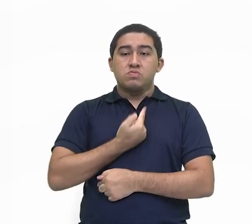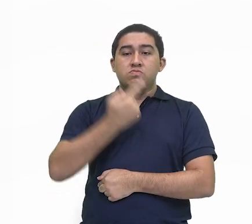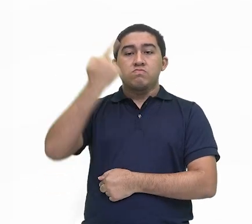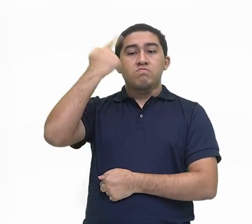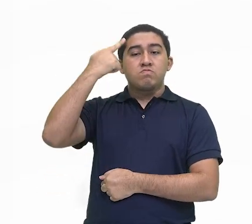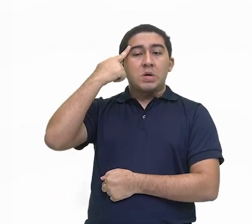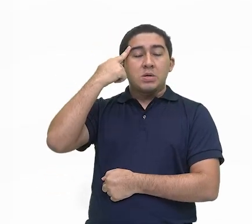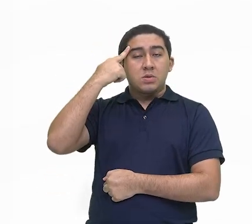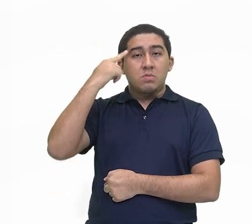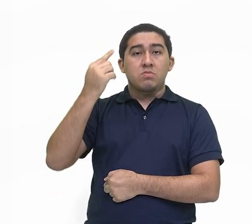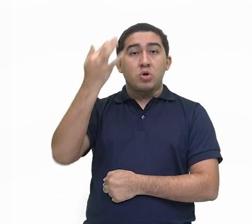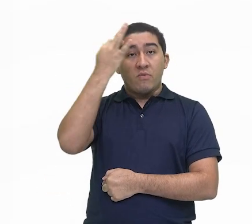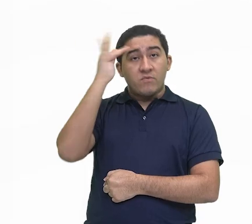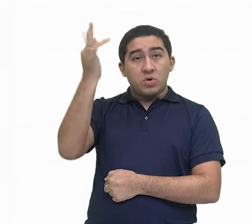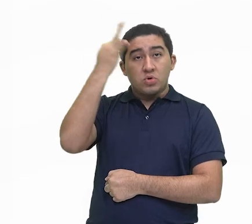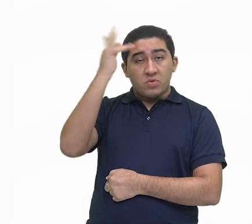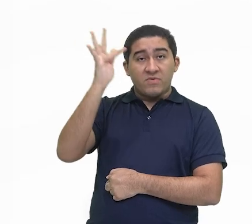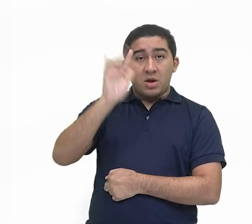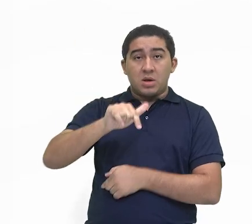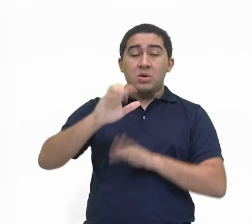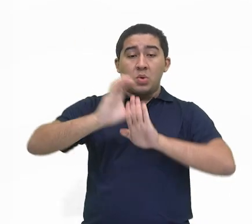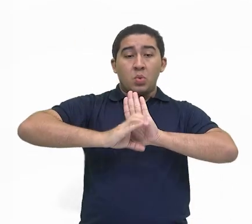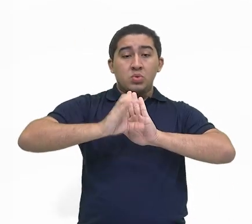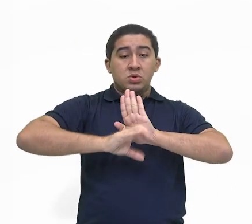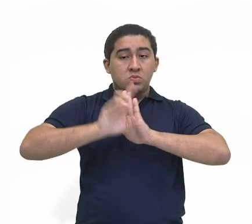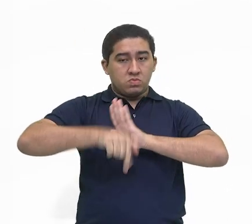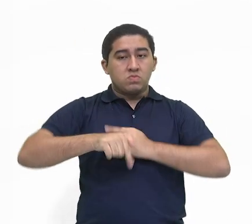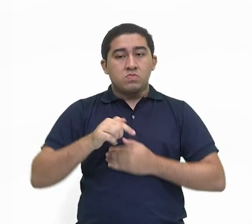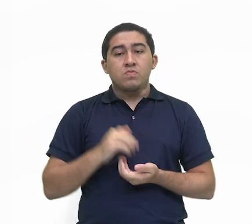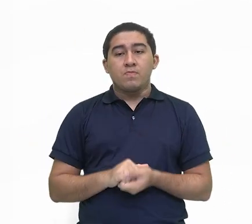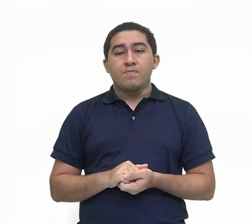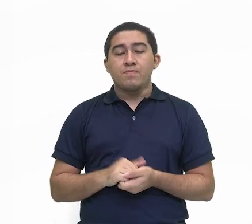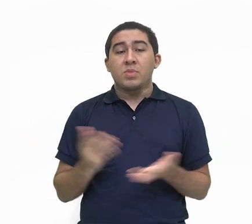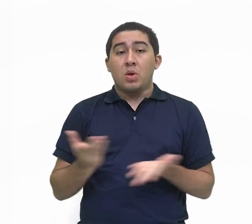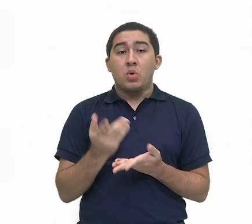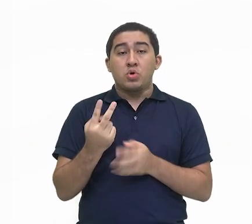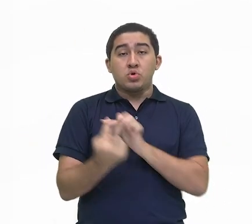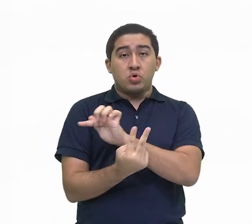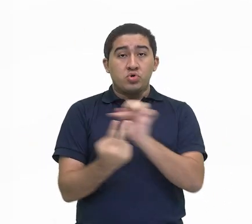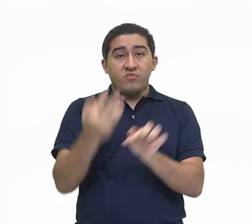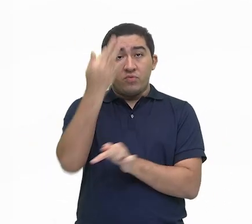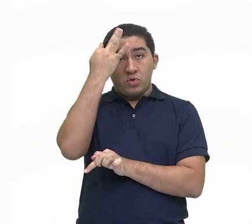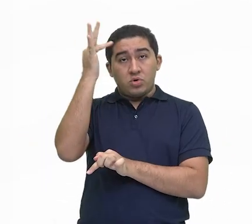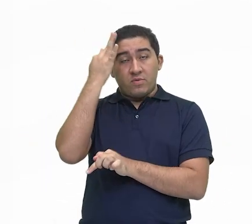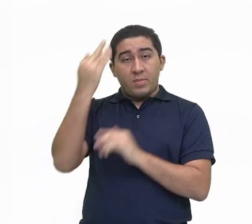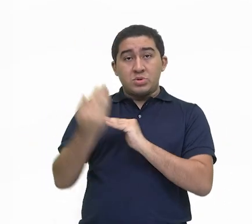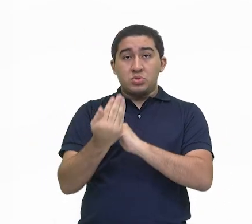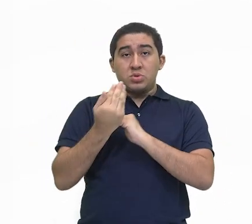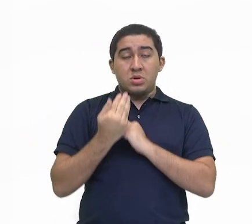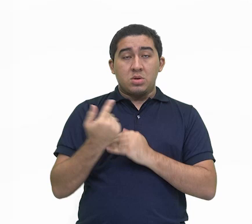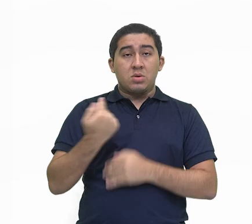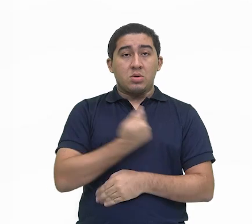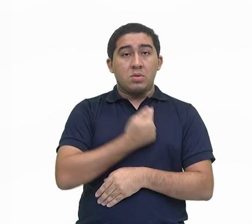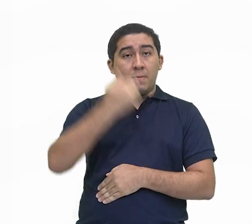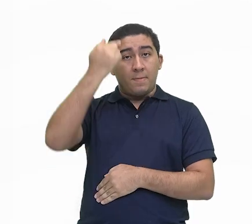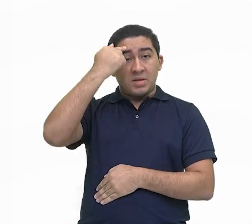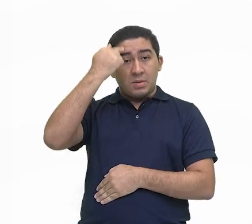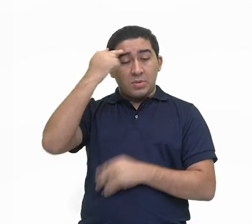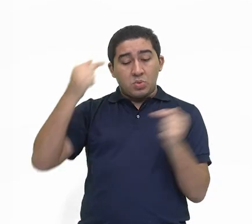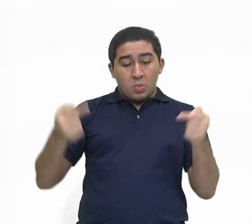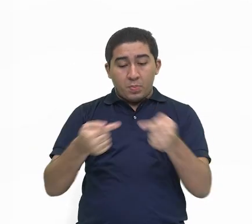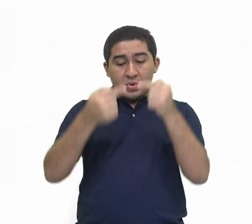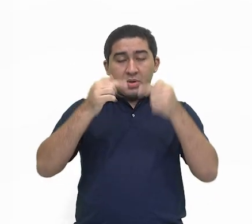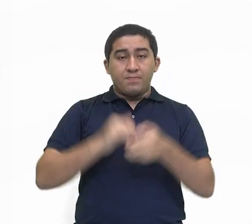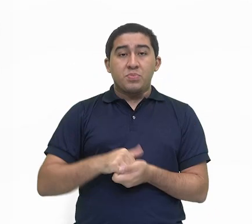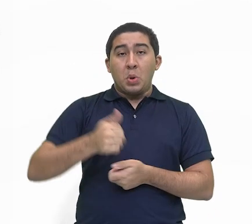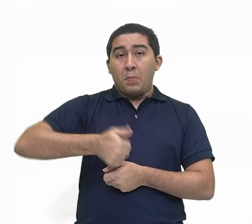a gente vai trabalhar esses conceitos aqui. E aqui eu quero trazer aqui dois filósofos para nos ajudar a pensar sobre isso. O primeiro